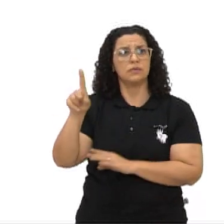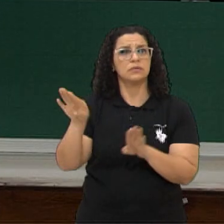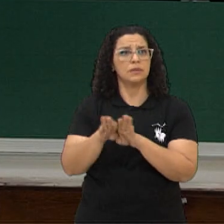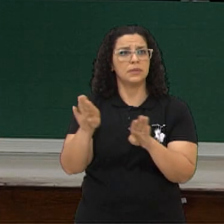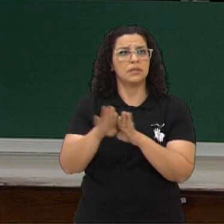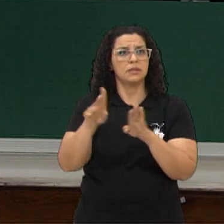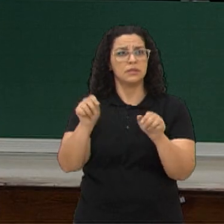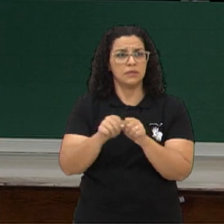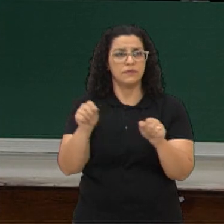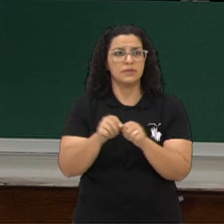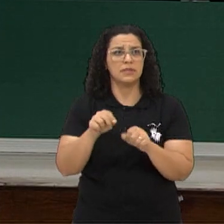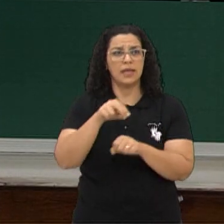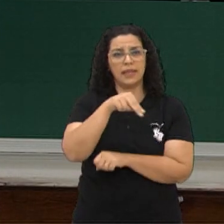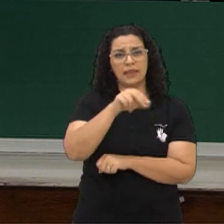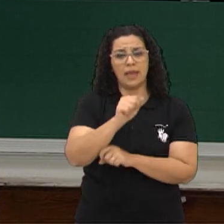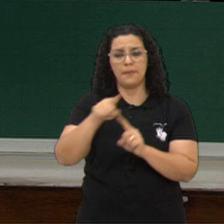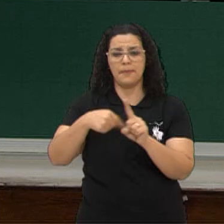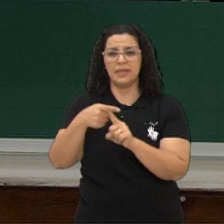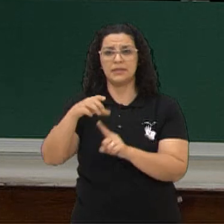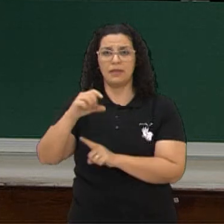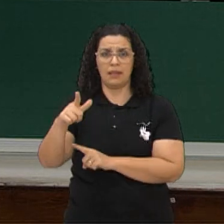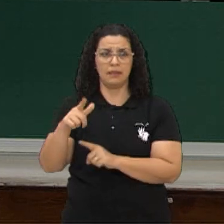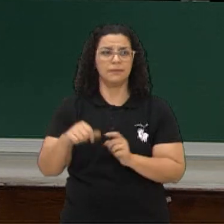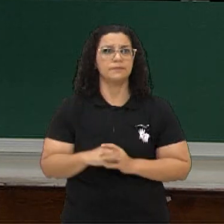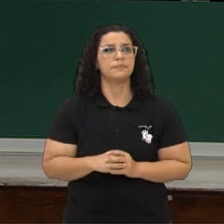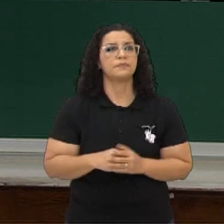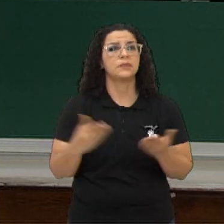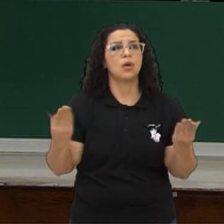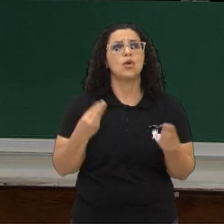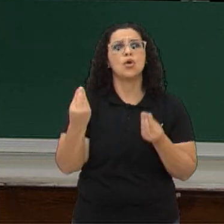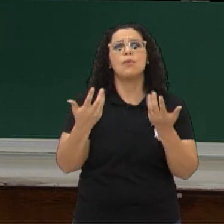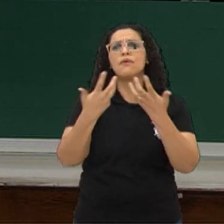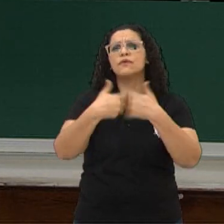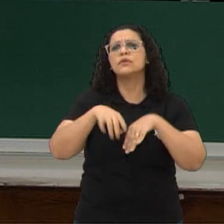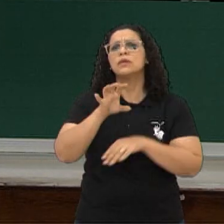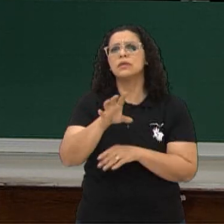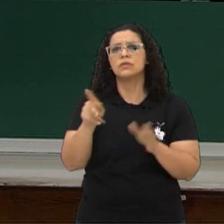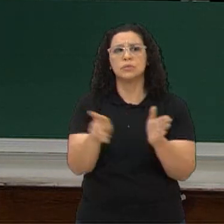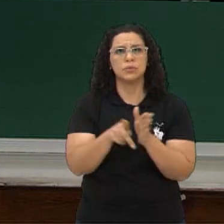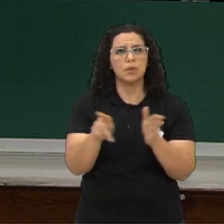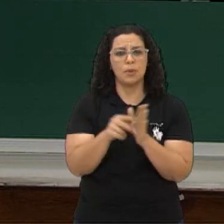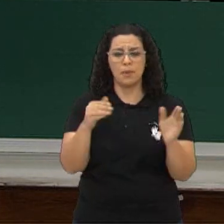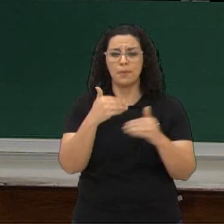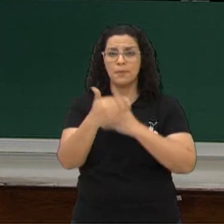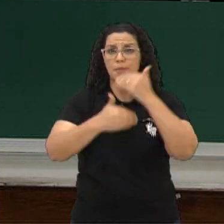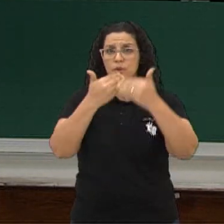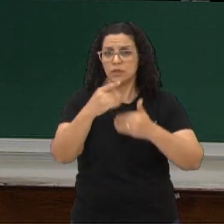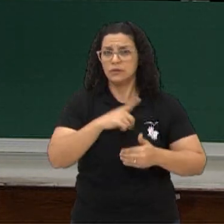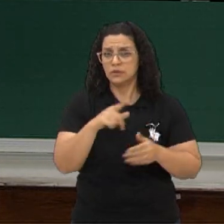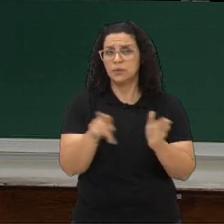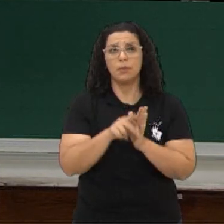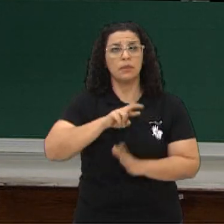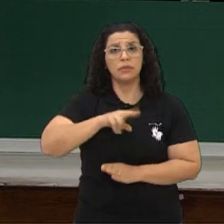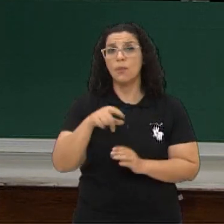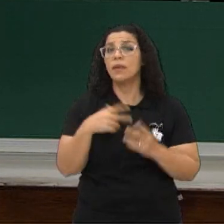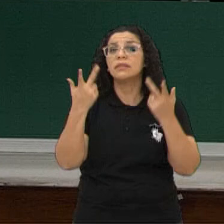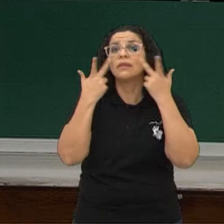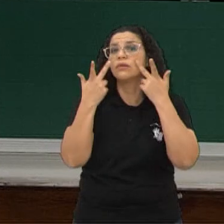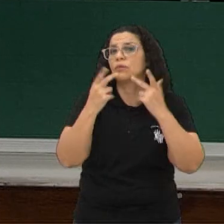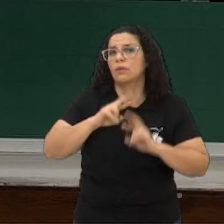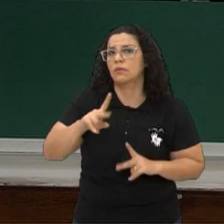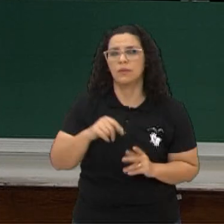a eletrólise do NaCl. E como que a gente pode fazer esse processo, então, que não é